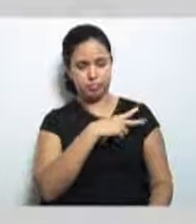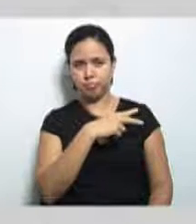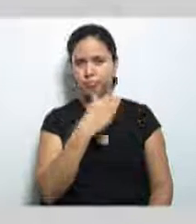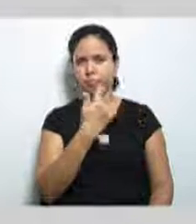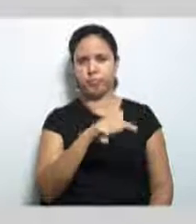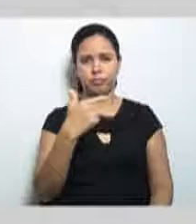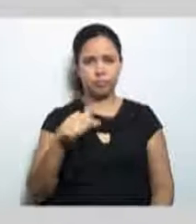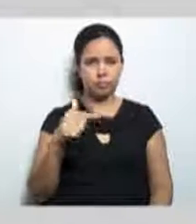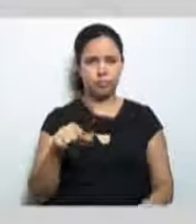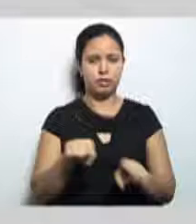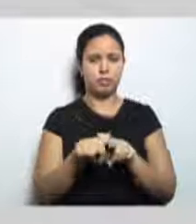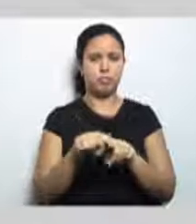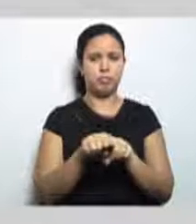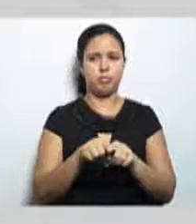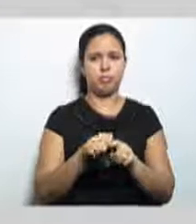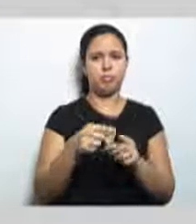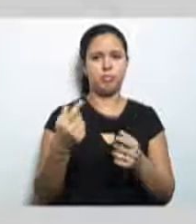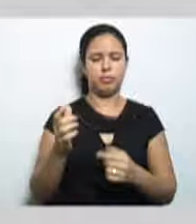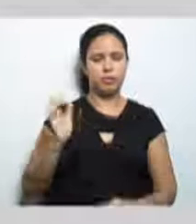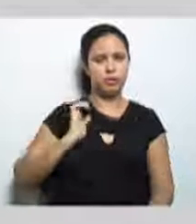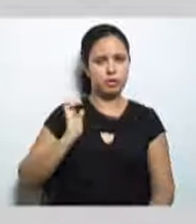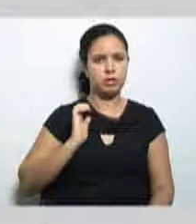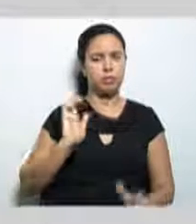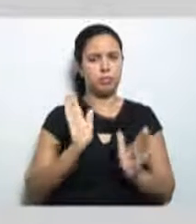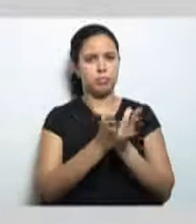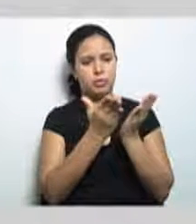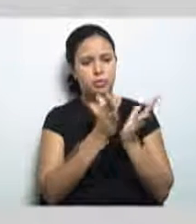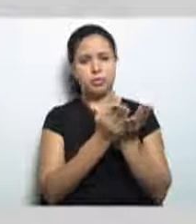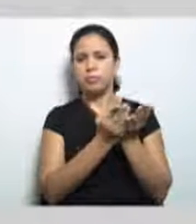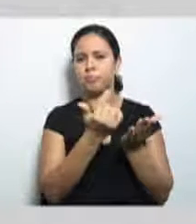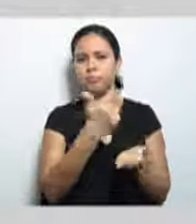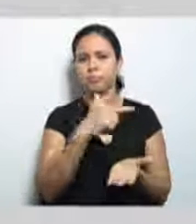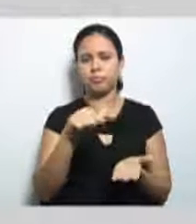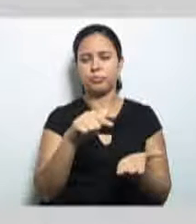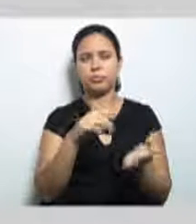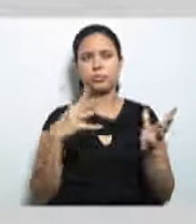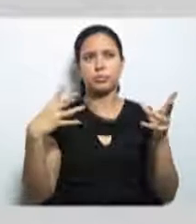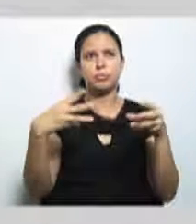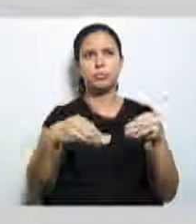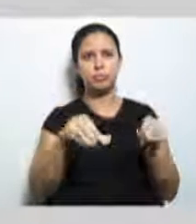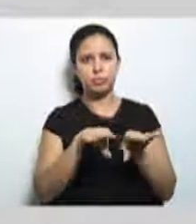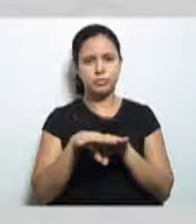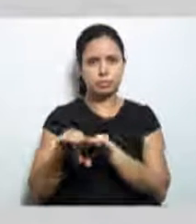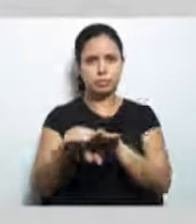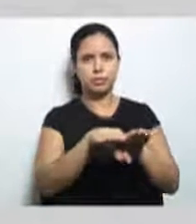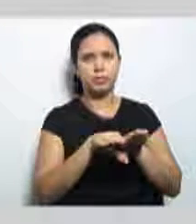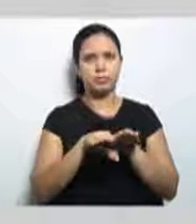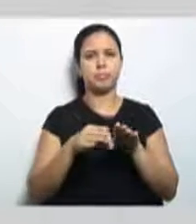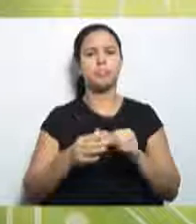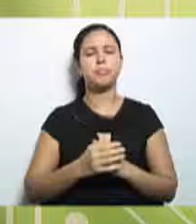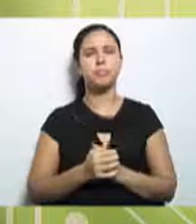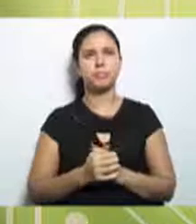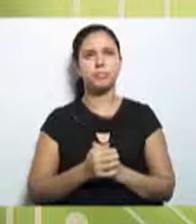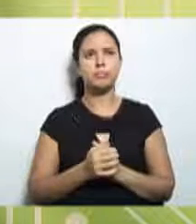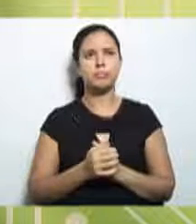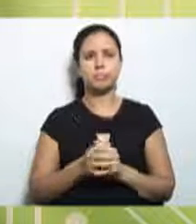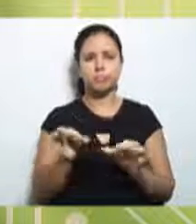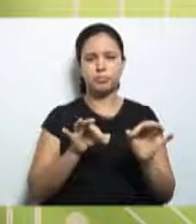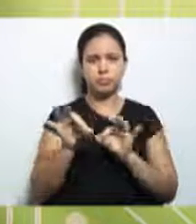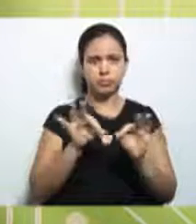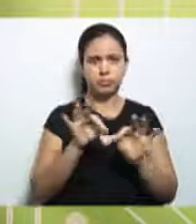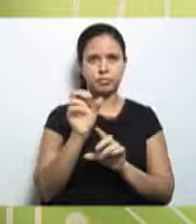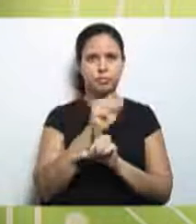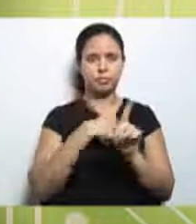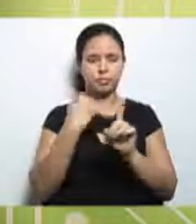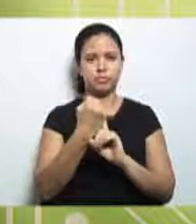que acontece nesse período? Nós éramos ainda... a nossa organização social, ela era